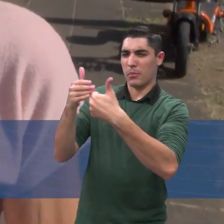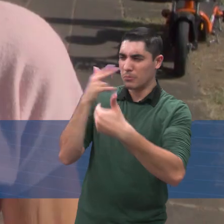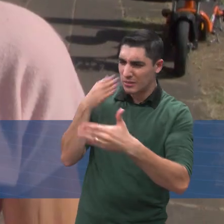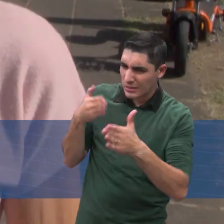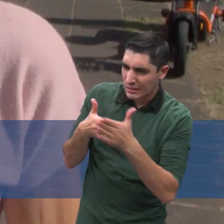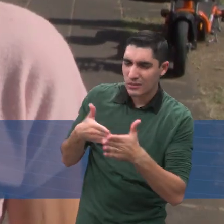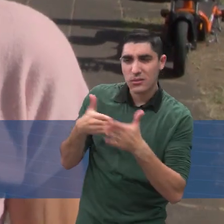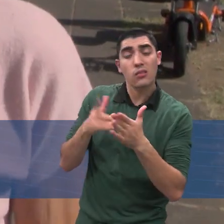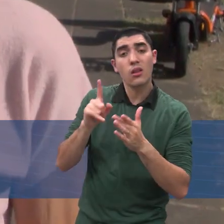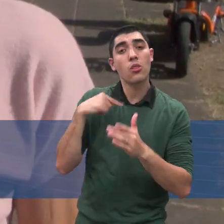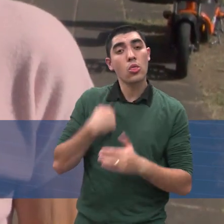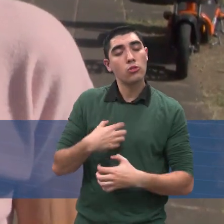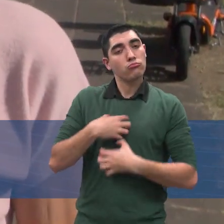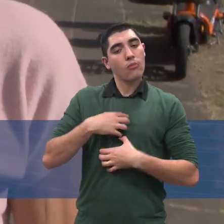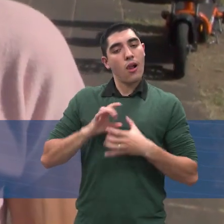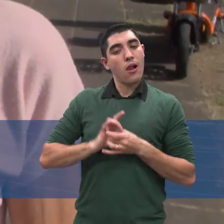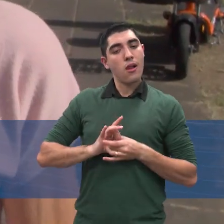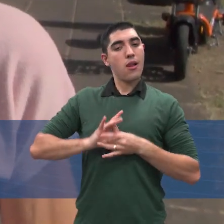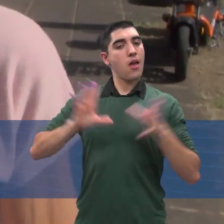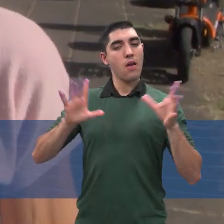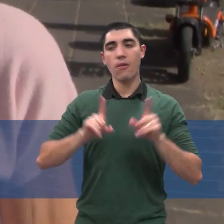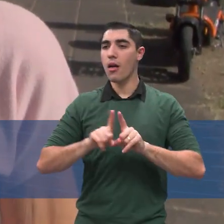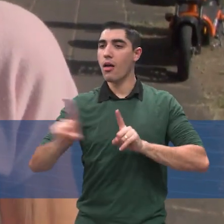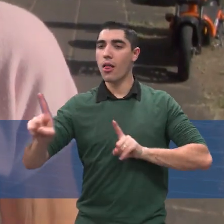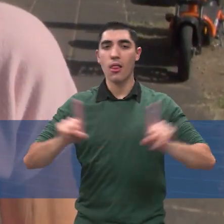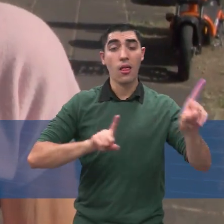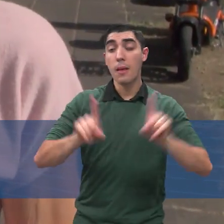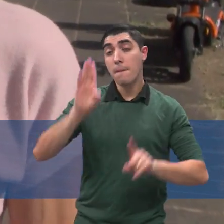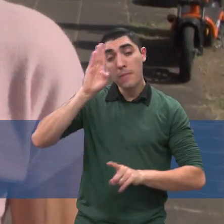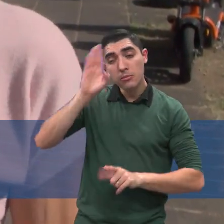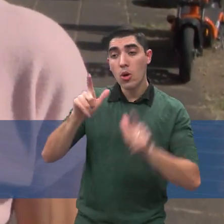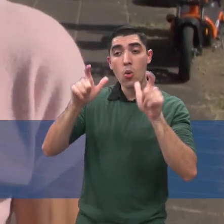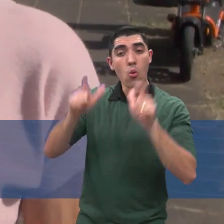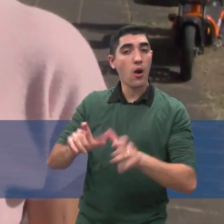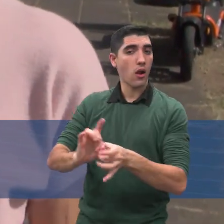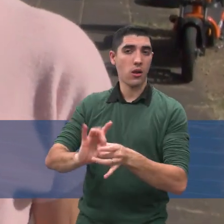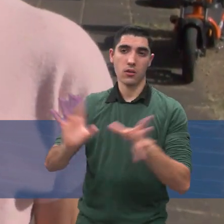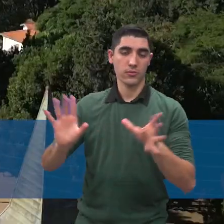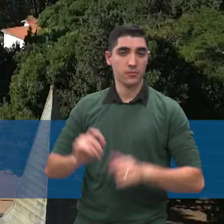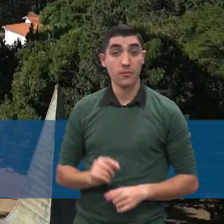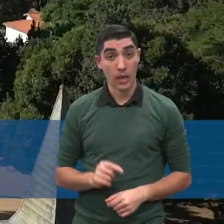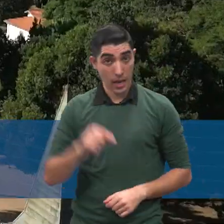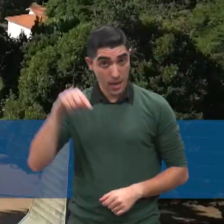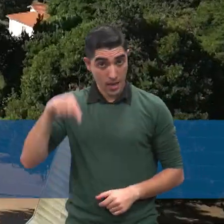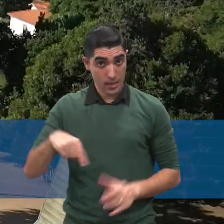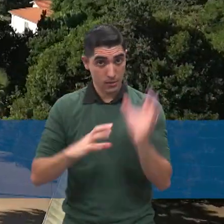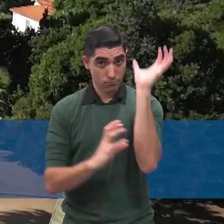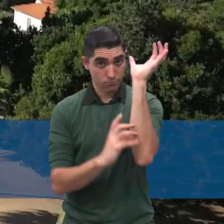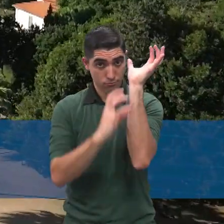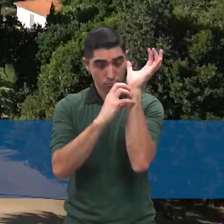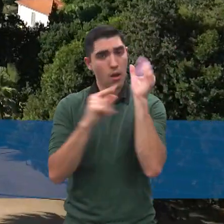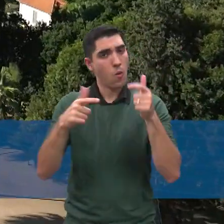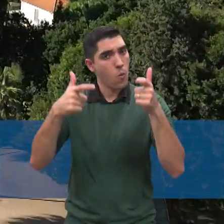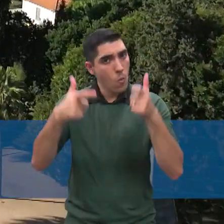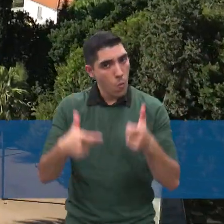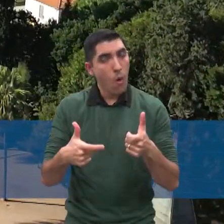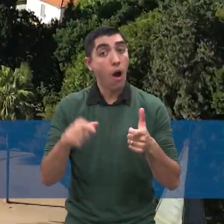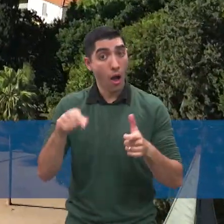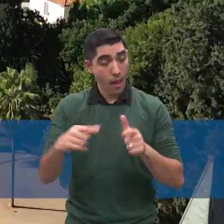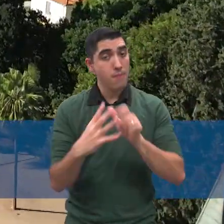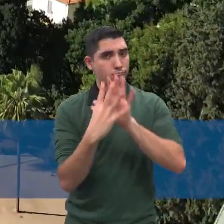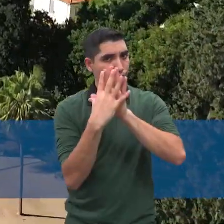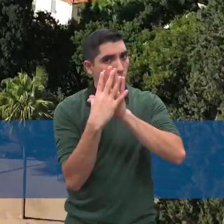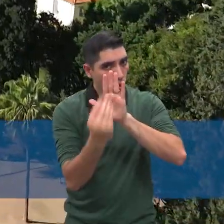ser mais livre para ir e vir nos espaços, principalmente se forem espaços públicos. O Vicentina Aranha é um exemplo de